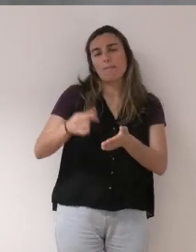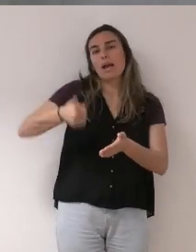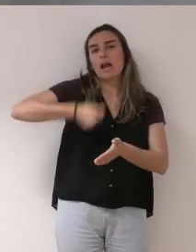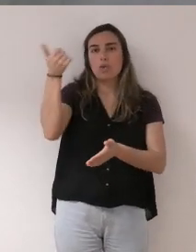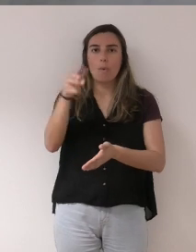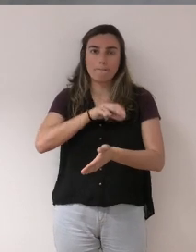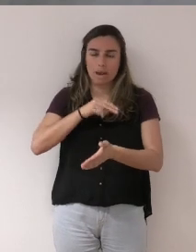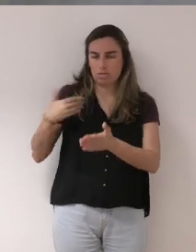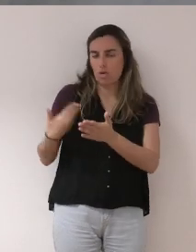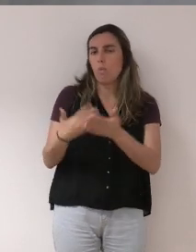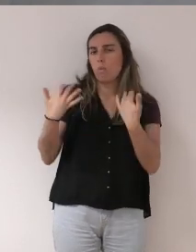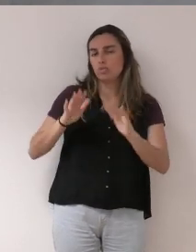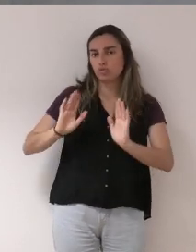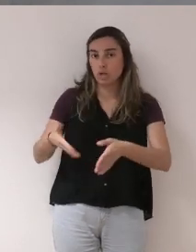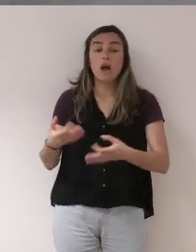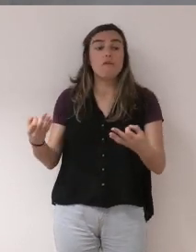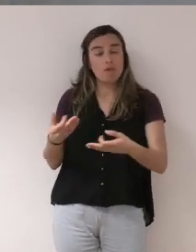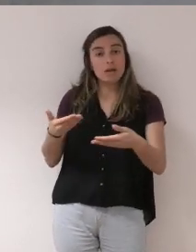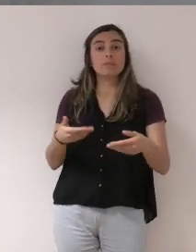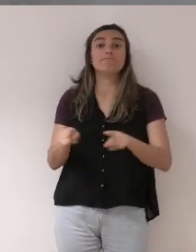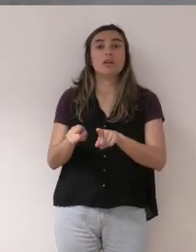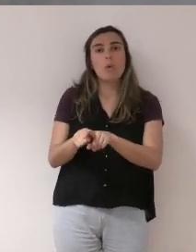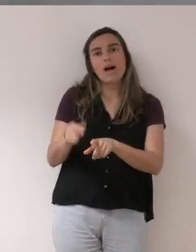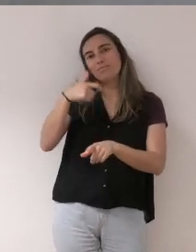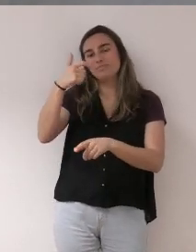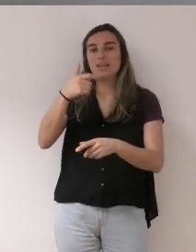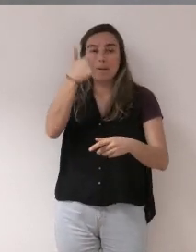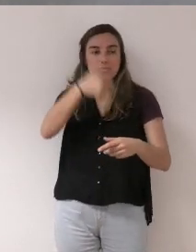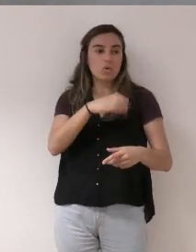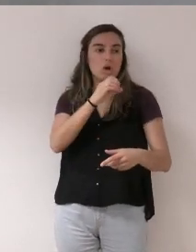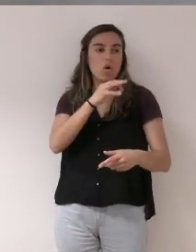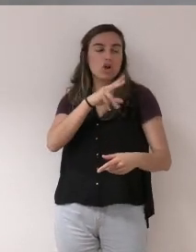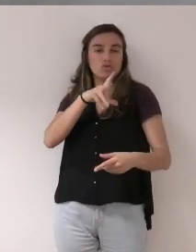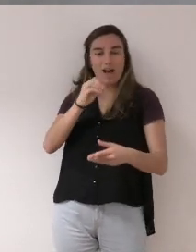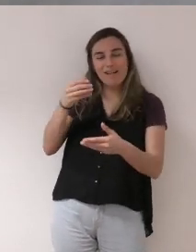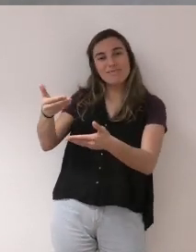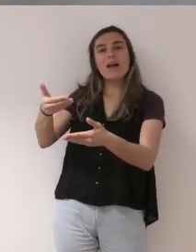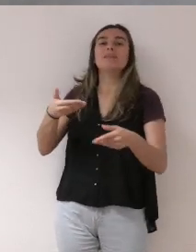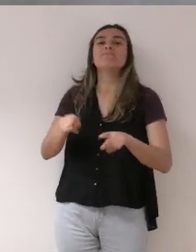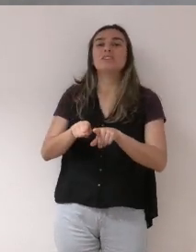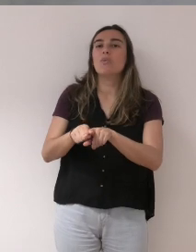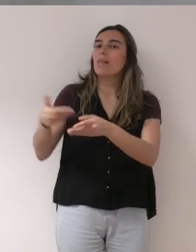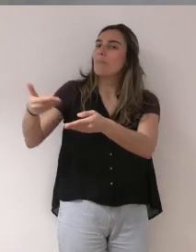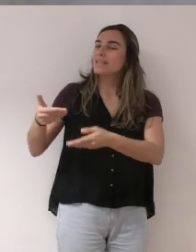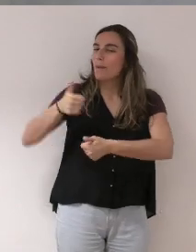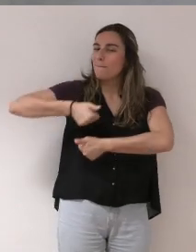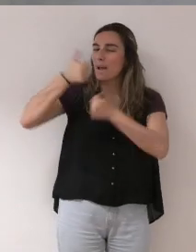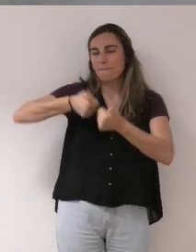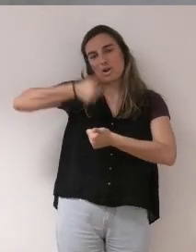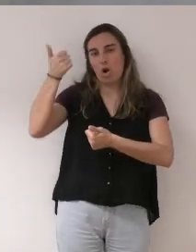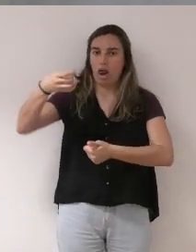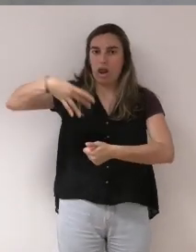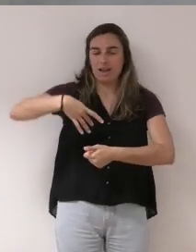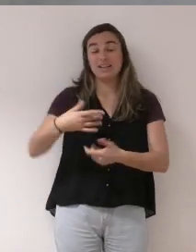como ele vai ser apresentado muito melhor do que eu poderia fazer pelo professor Osvaldo Silvestre,